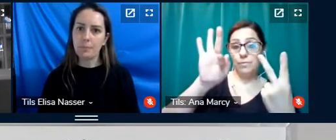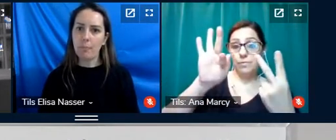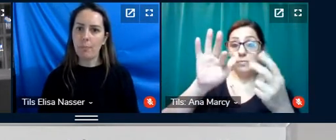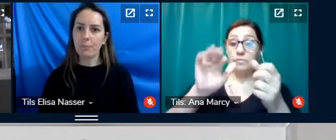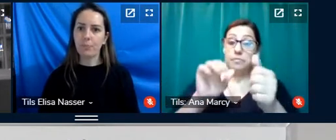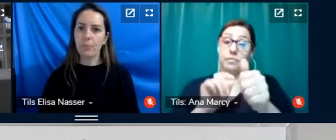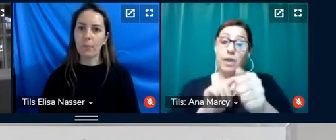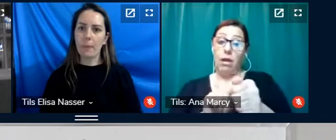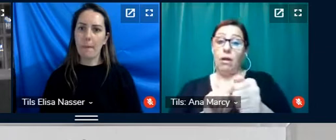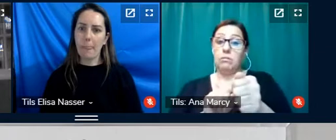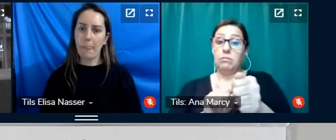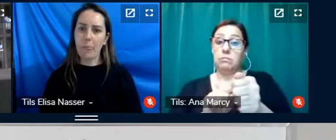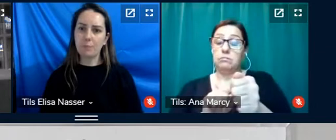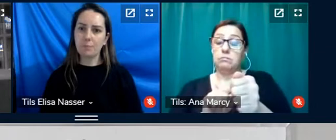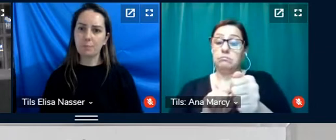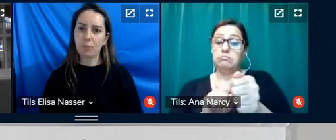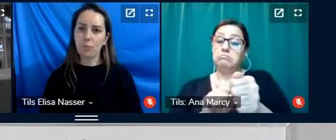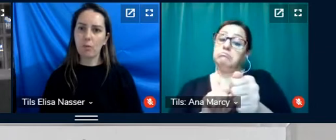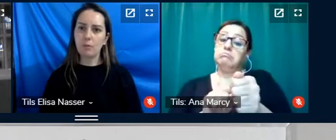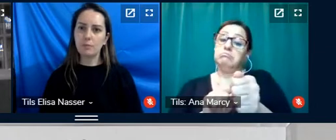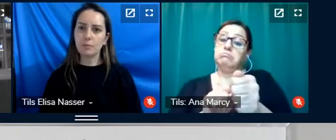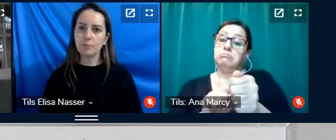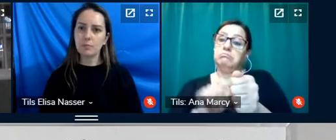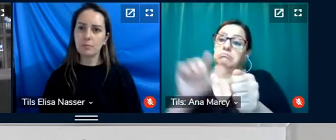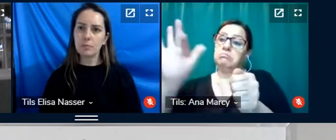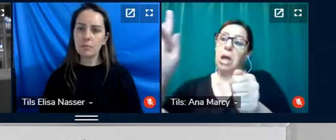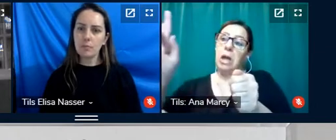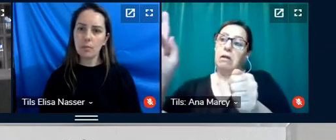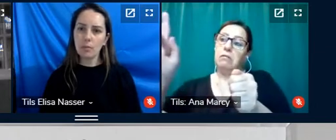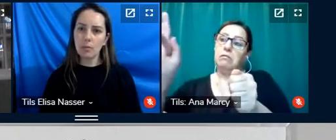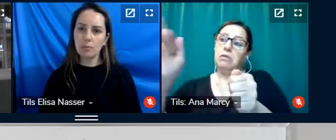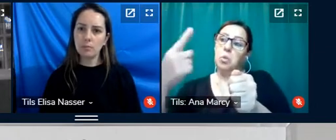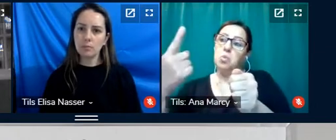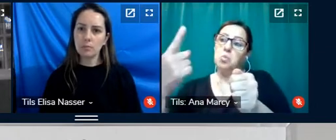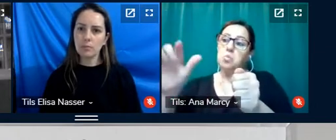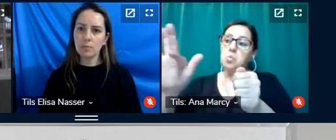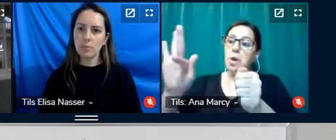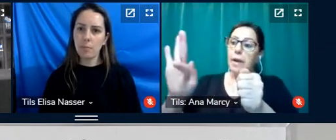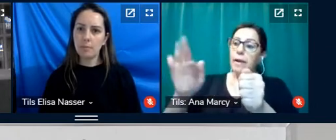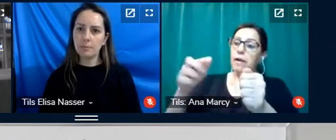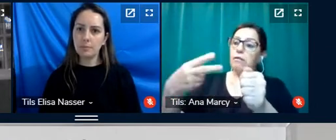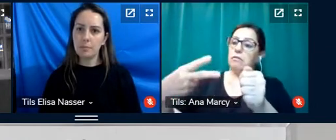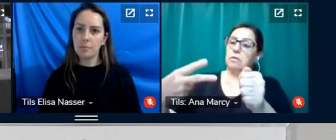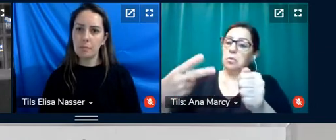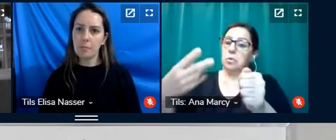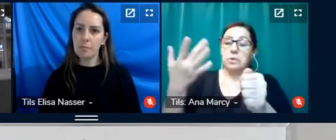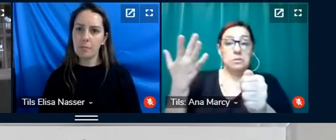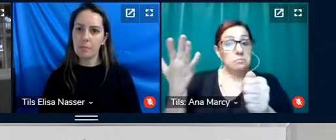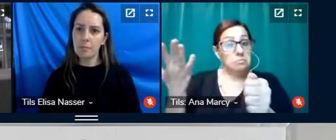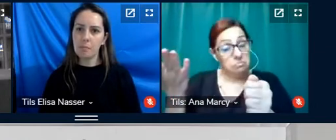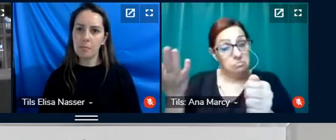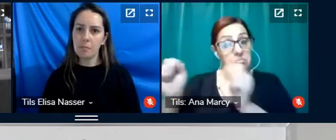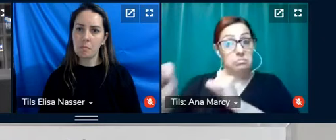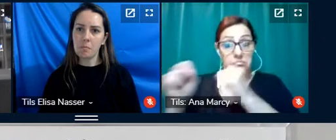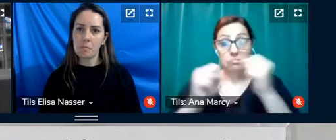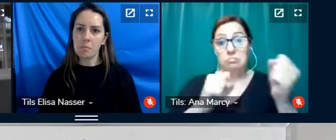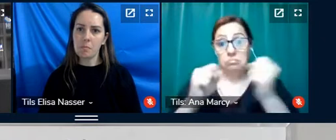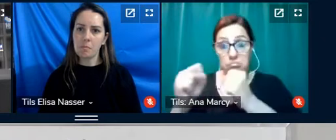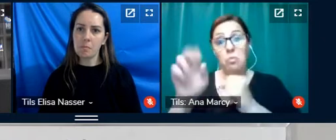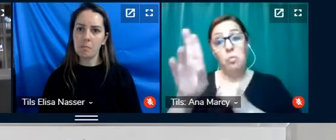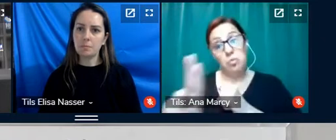não interessa para o ponto A se eu estou com uma força ou duas, desde que essas duas equivalham à